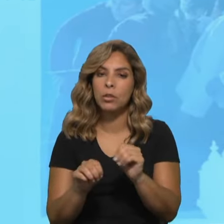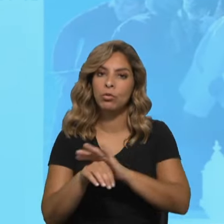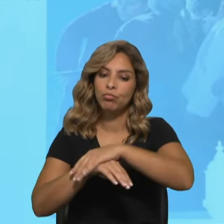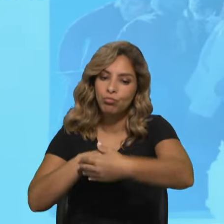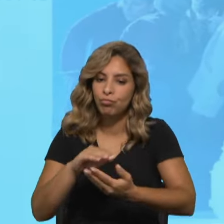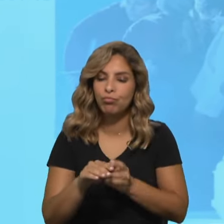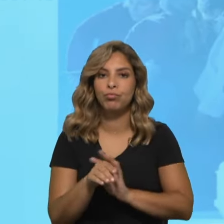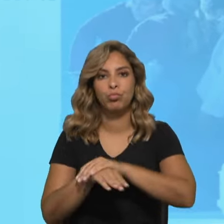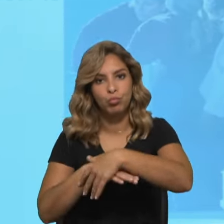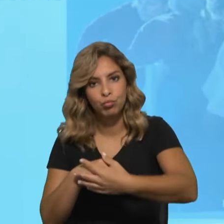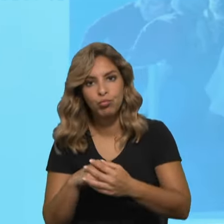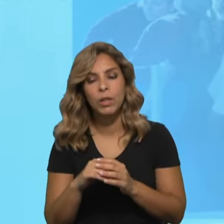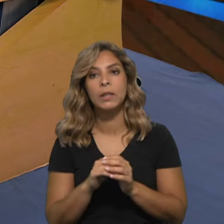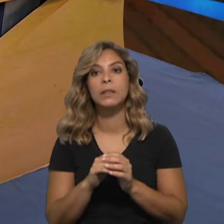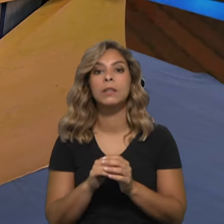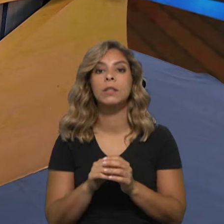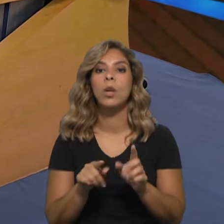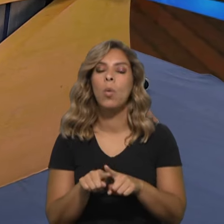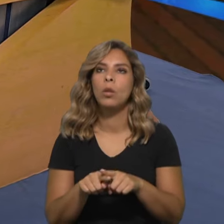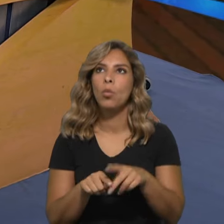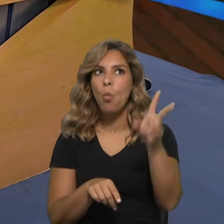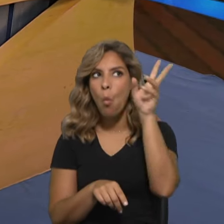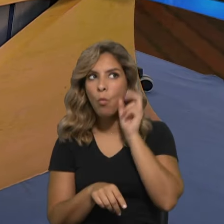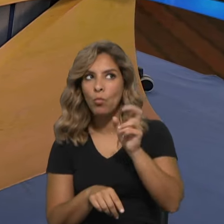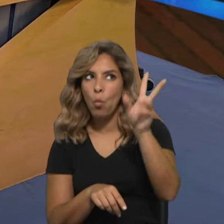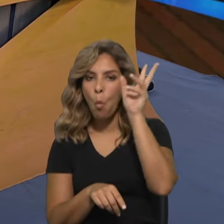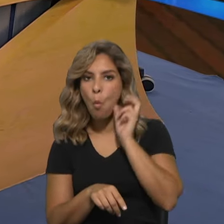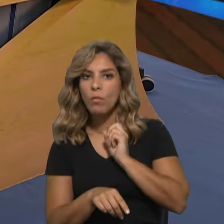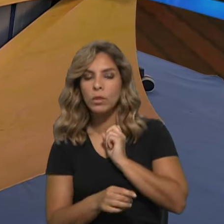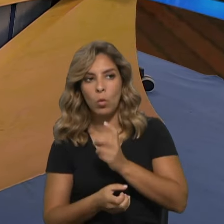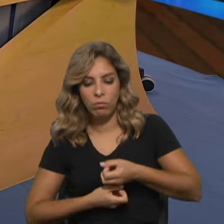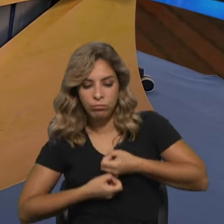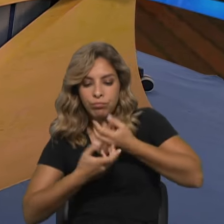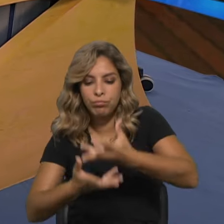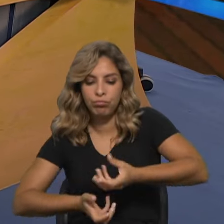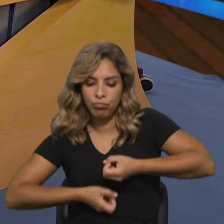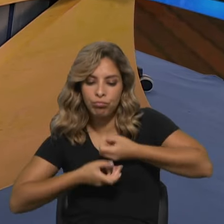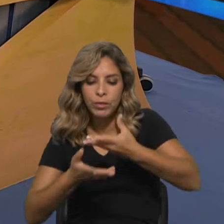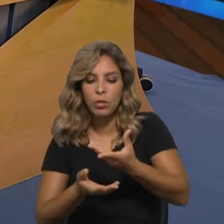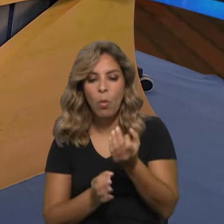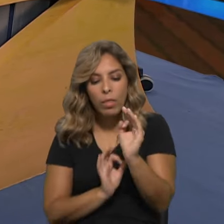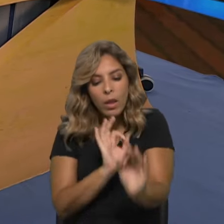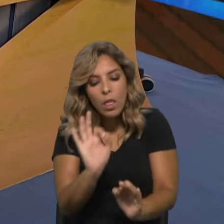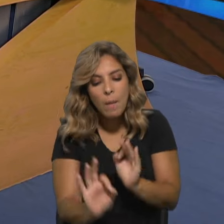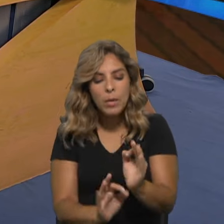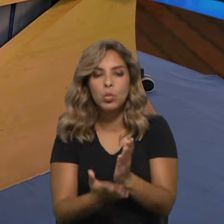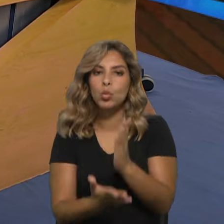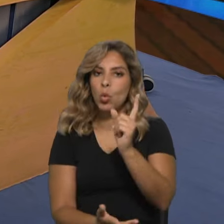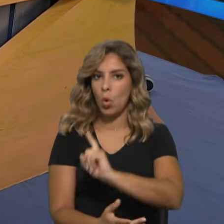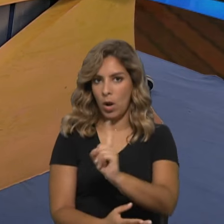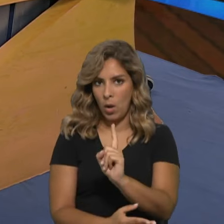É mais um serviço de escutar do que de tratar, propriamente dito, no recinto.